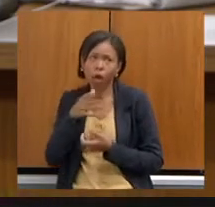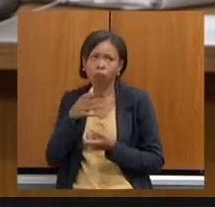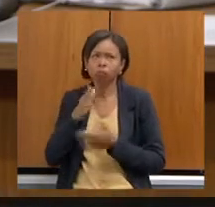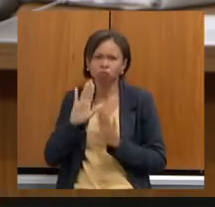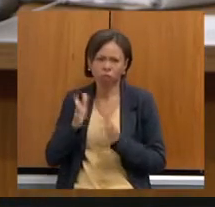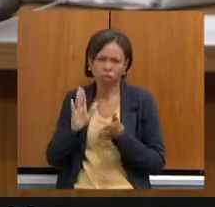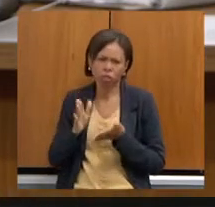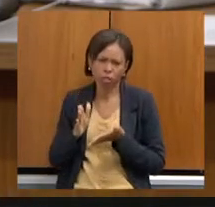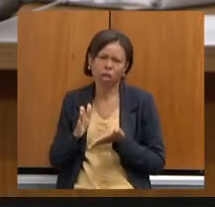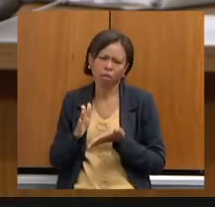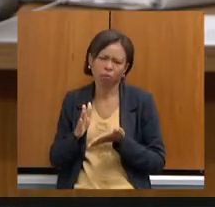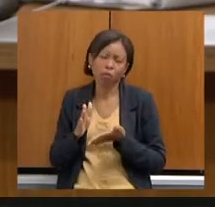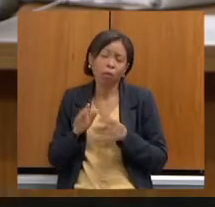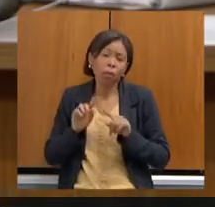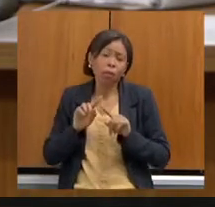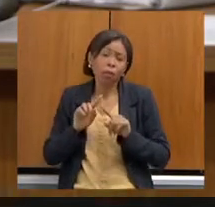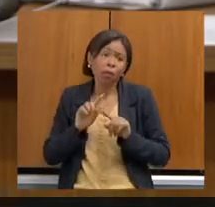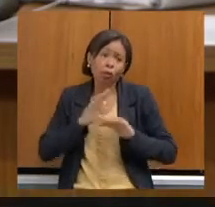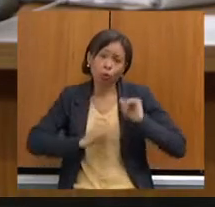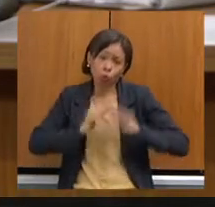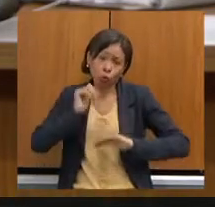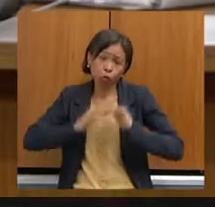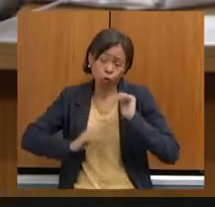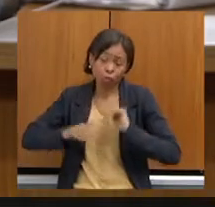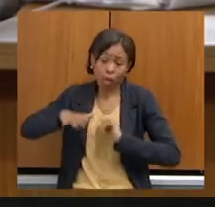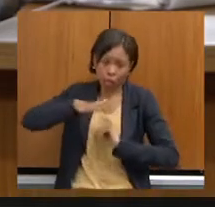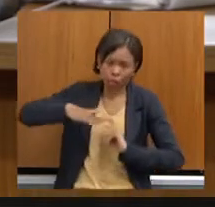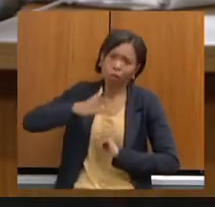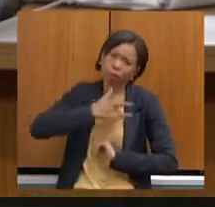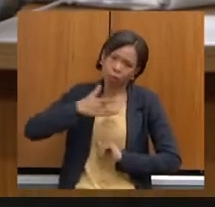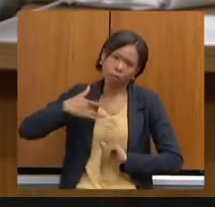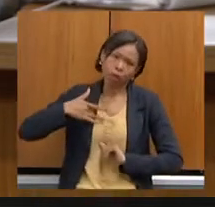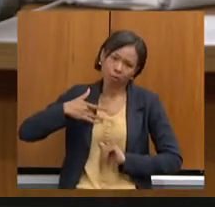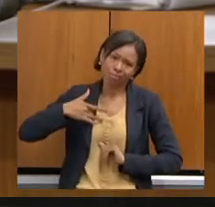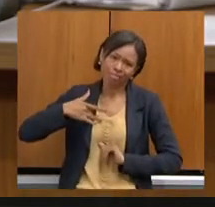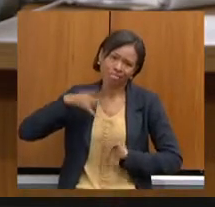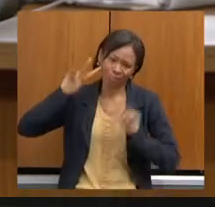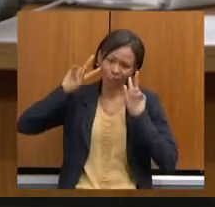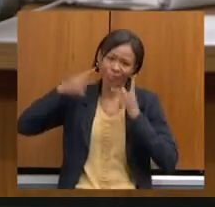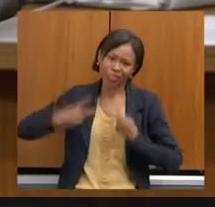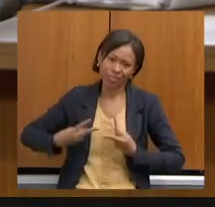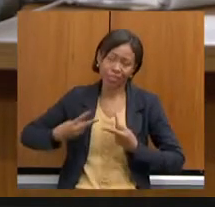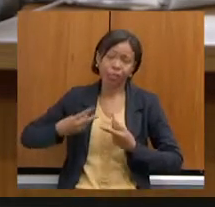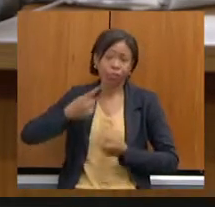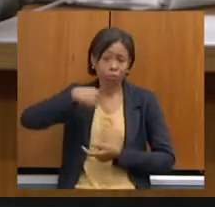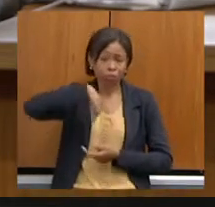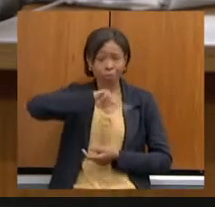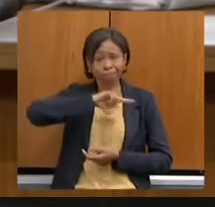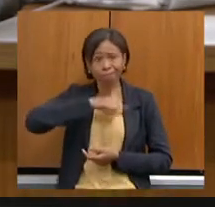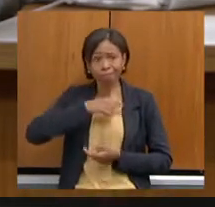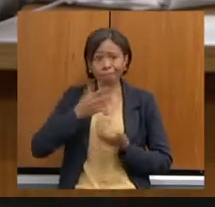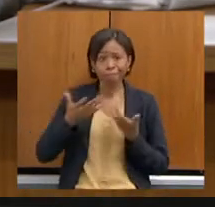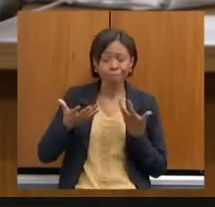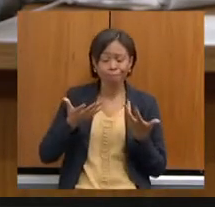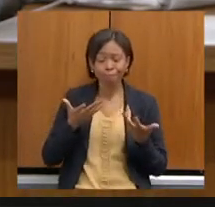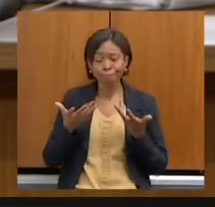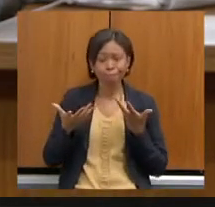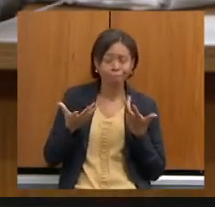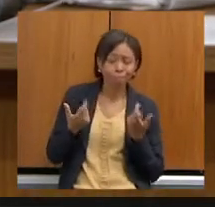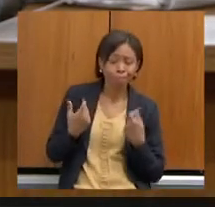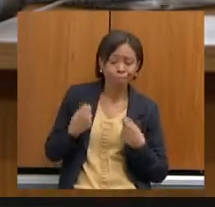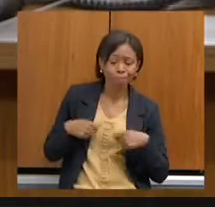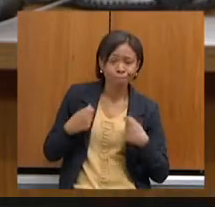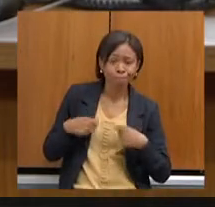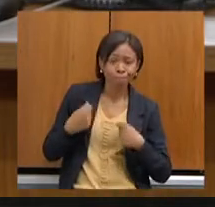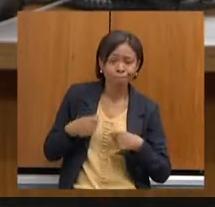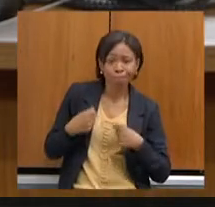os profissionais que saúde considerada com profissionais de saúde então nós ficamos aí nessa e dependendo das prefeituras Mas